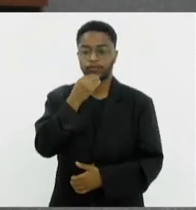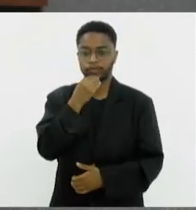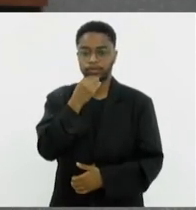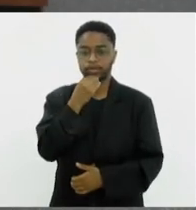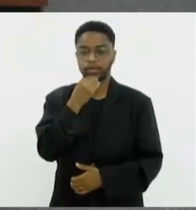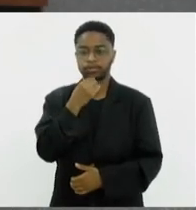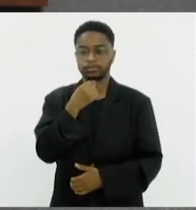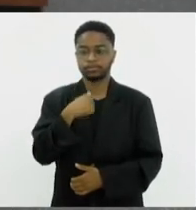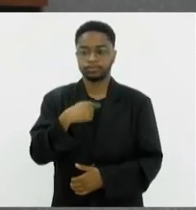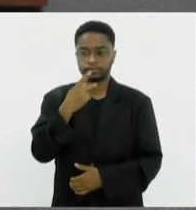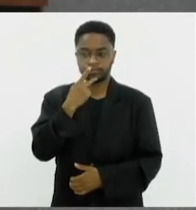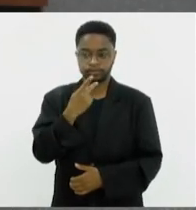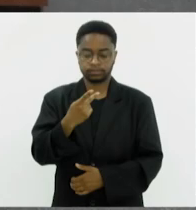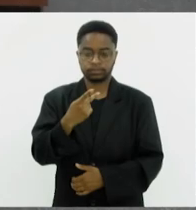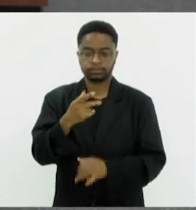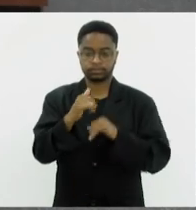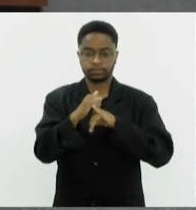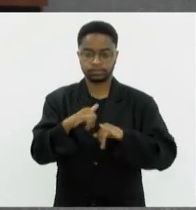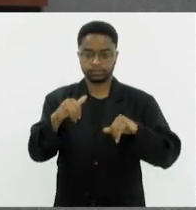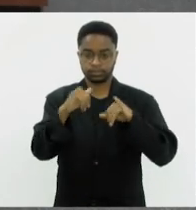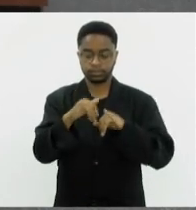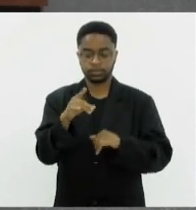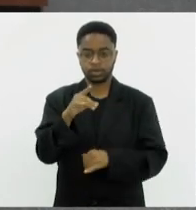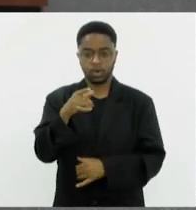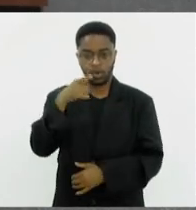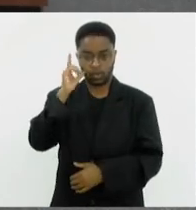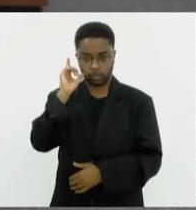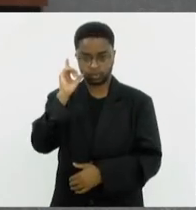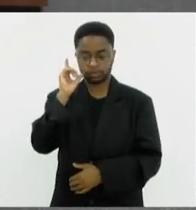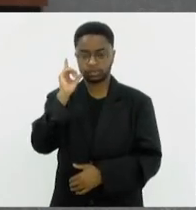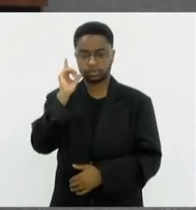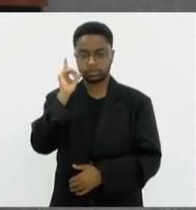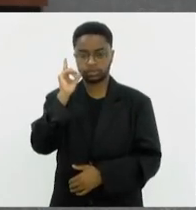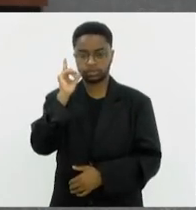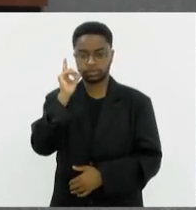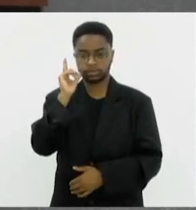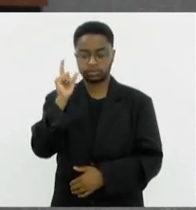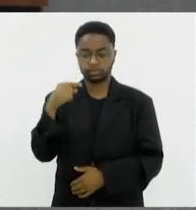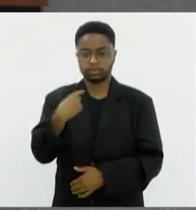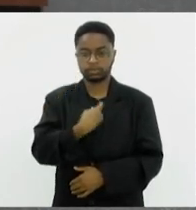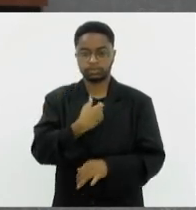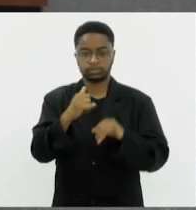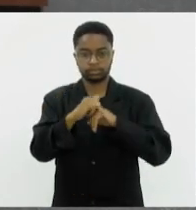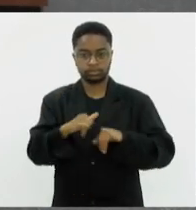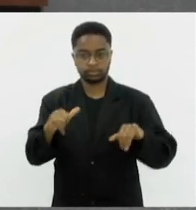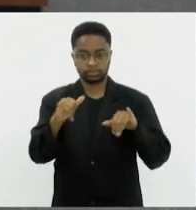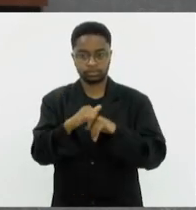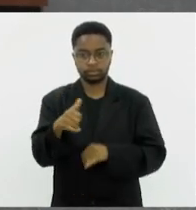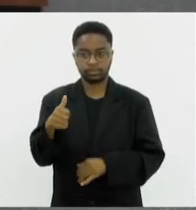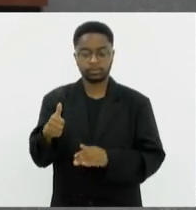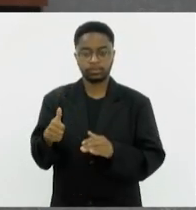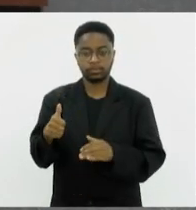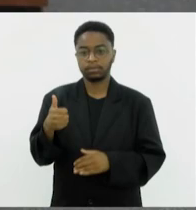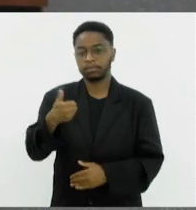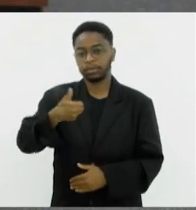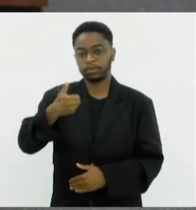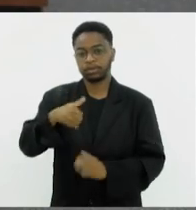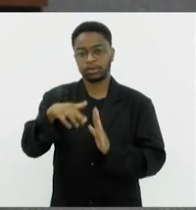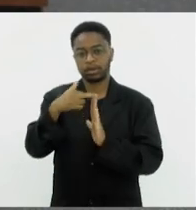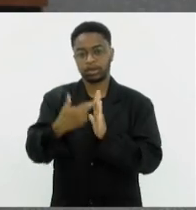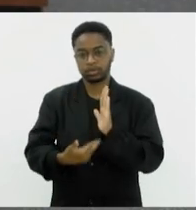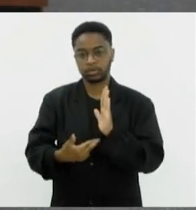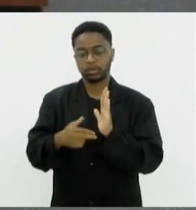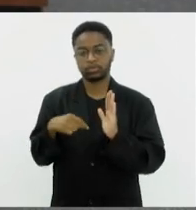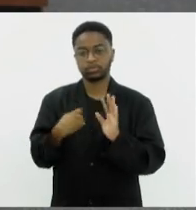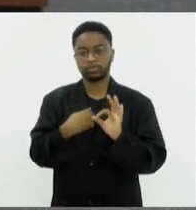ordem e destacar que, no dia de ontem, a gente publicizou a primeira parte de um relatório que a gente